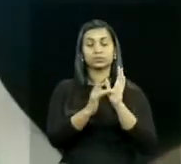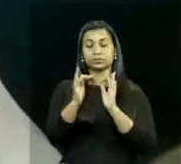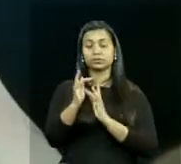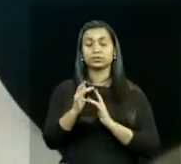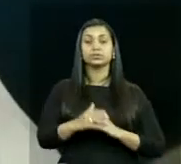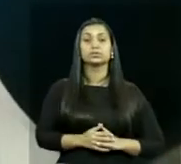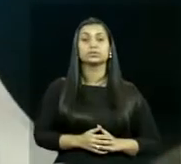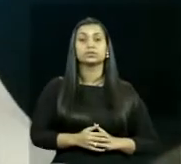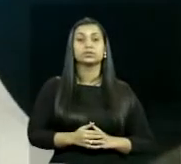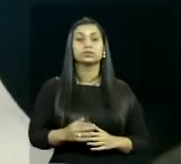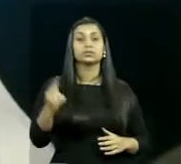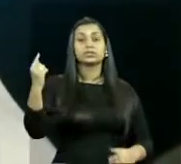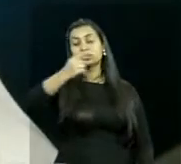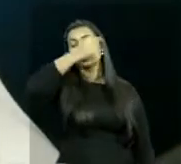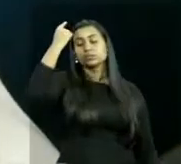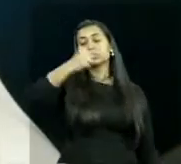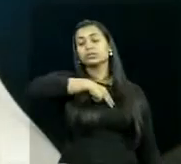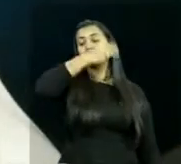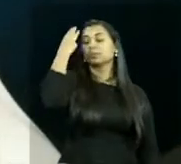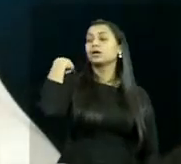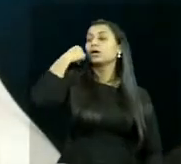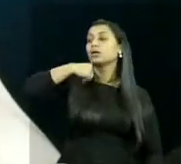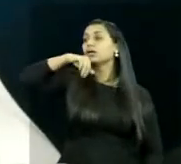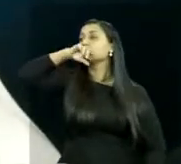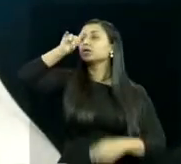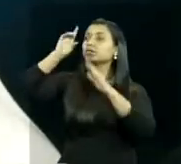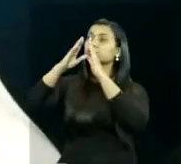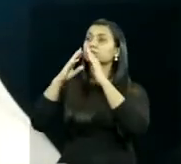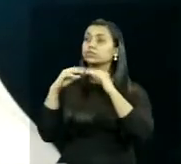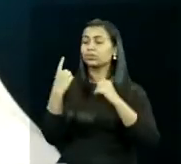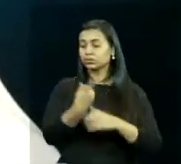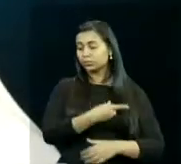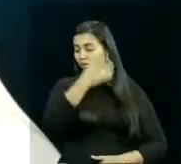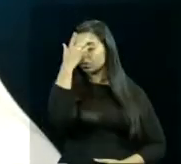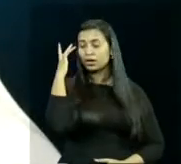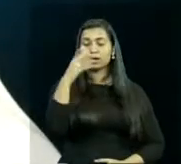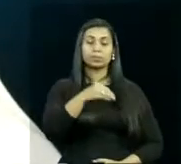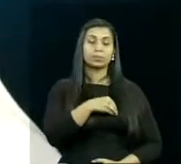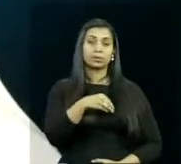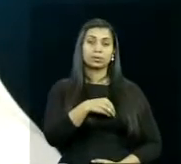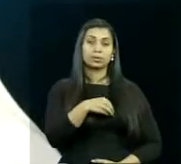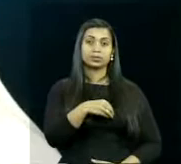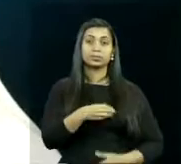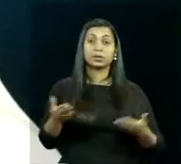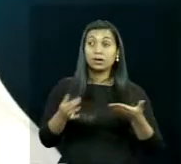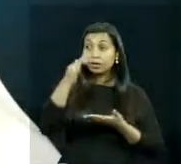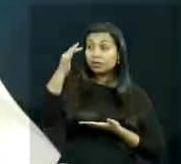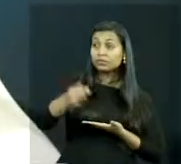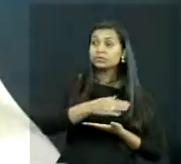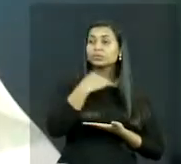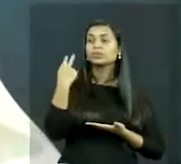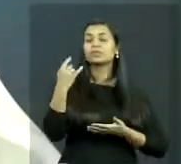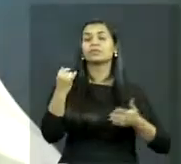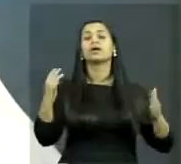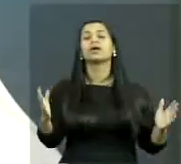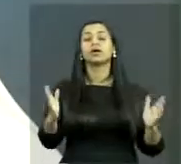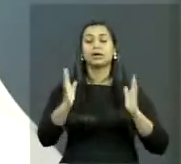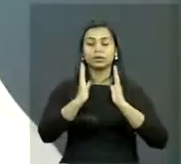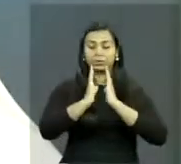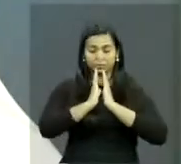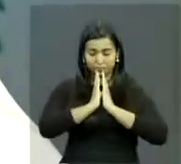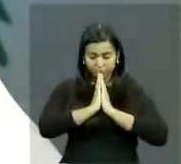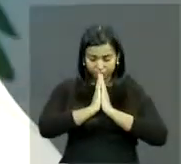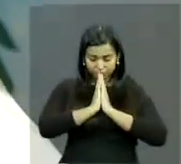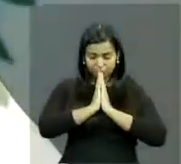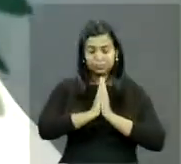fruto do vosso ventre, Jesus. Santa Maria, Mãe de Deus, rogai por nós, pecadores, agora e